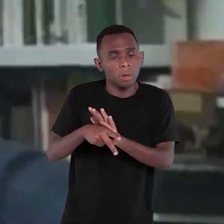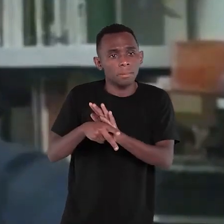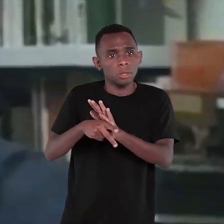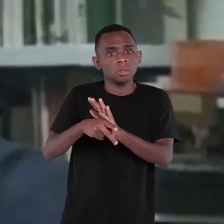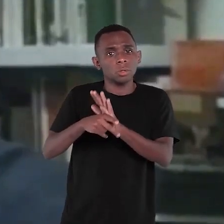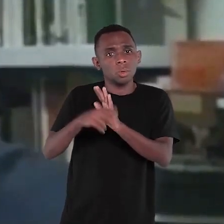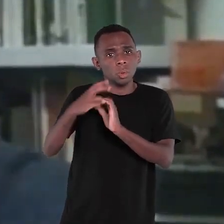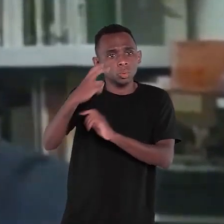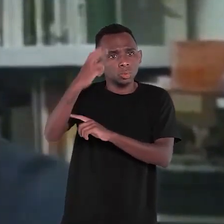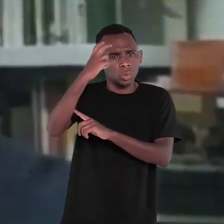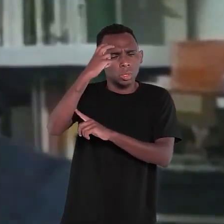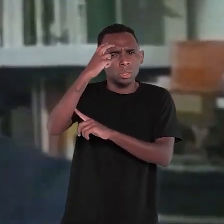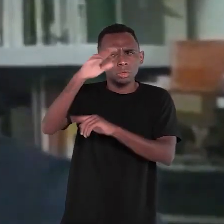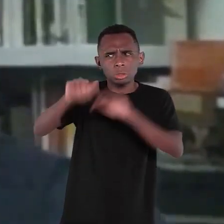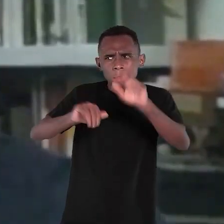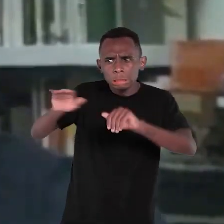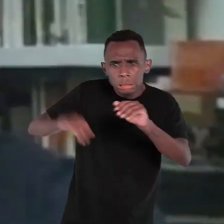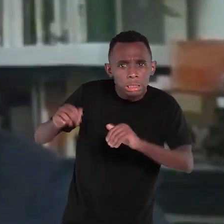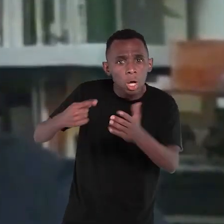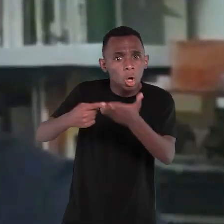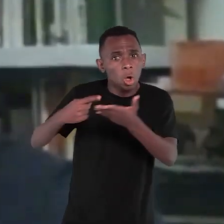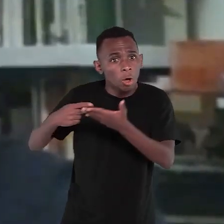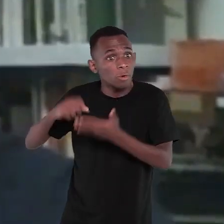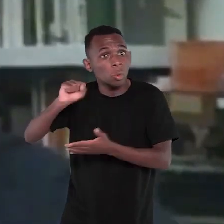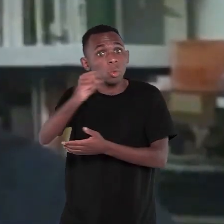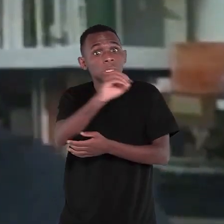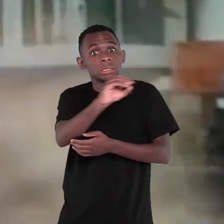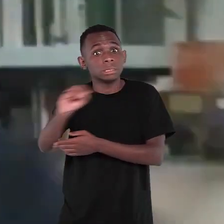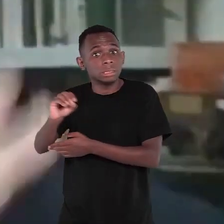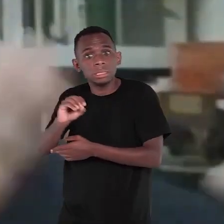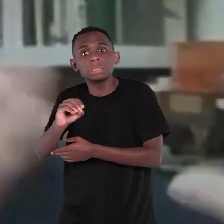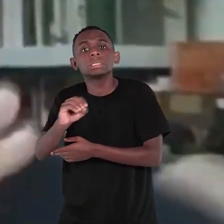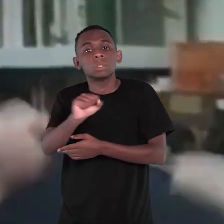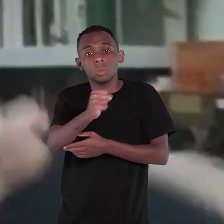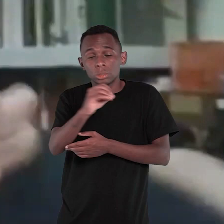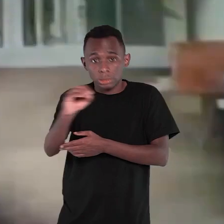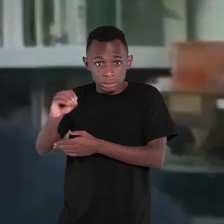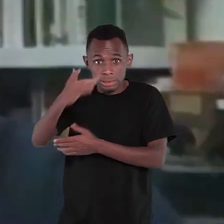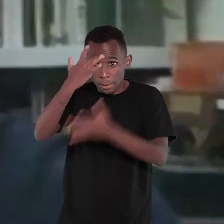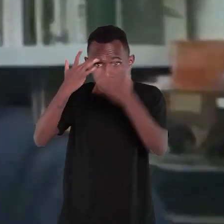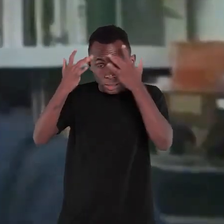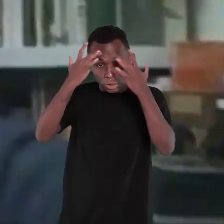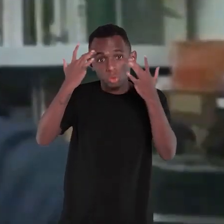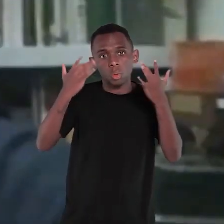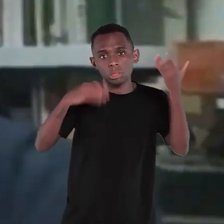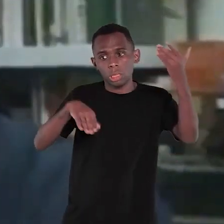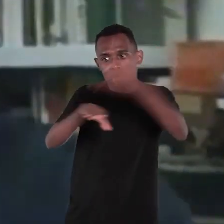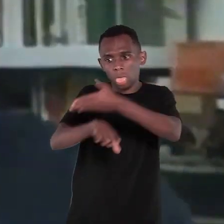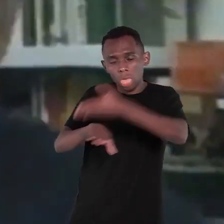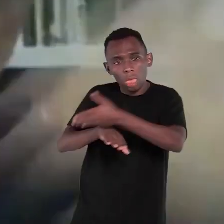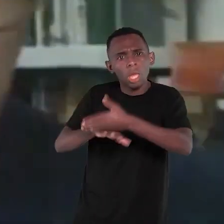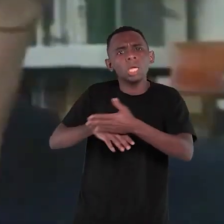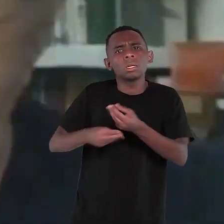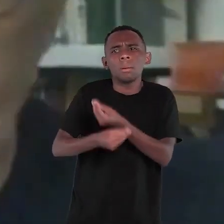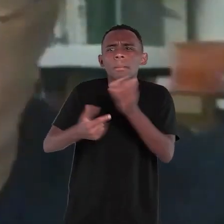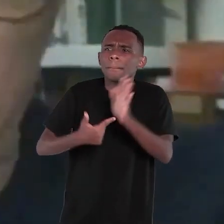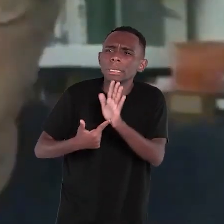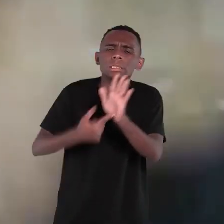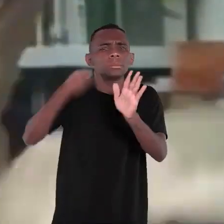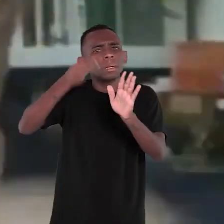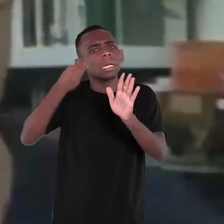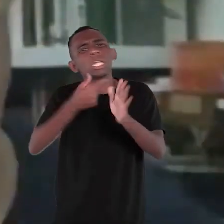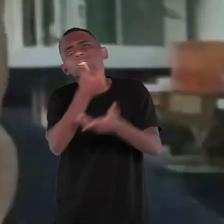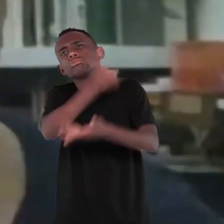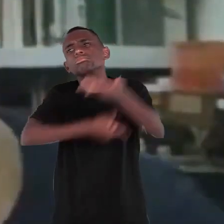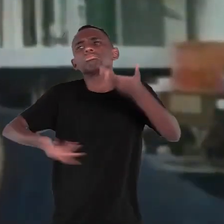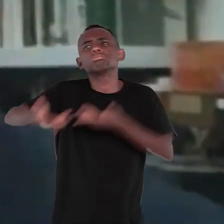Rebouças, onde a gente reúne mais ou menos umas 800 pessoas do mundo das bibliotecas públicas, né? E a gente traz experiências